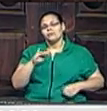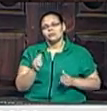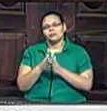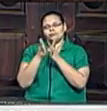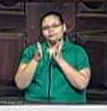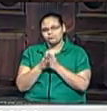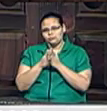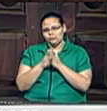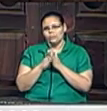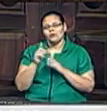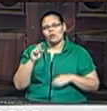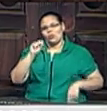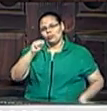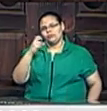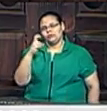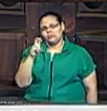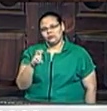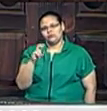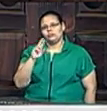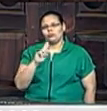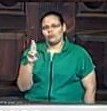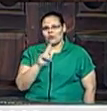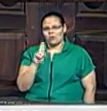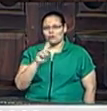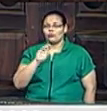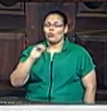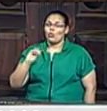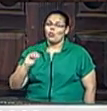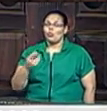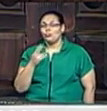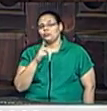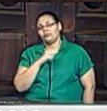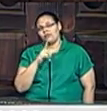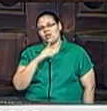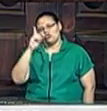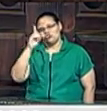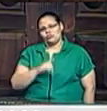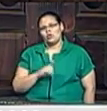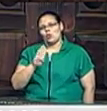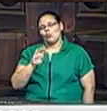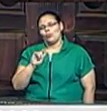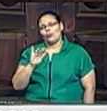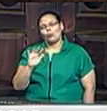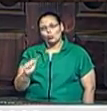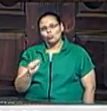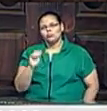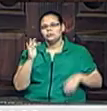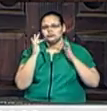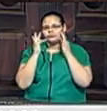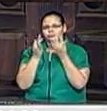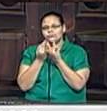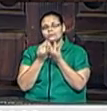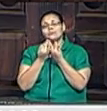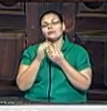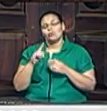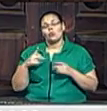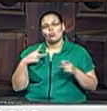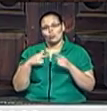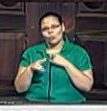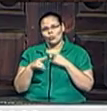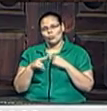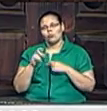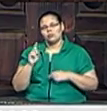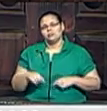R$ 85,00, e se você tem o direito ao Bolsa Família, porque o corte per capita do